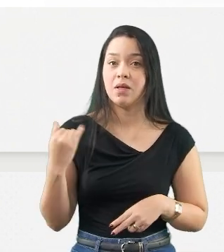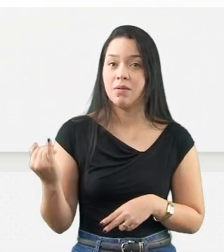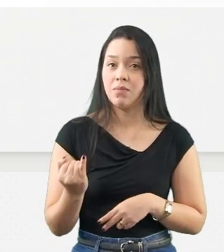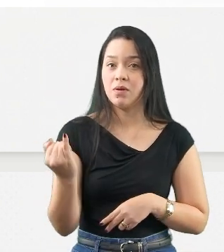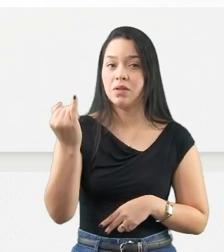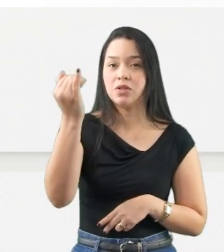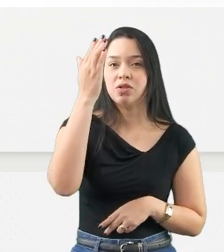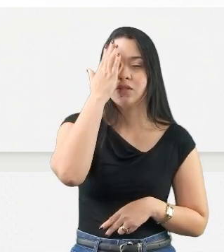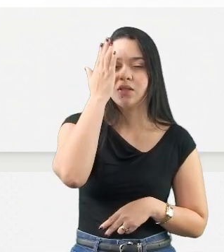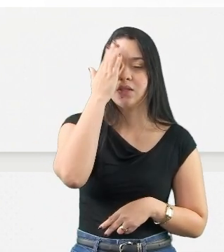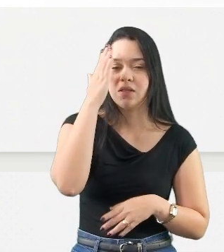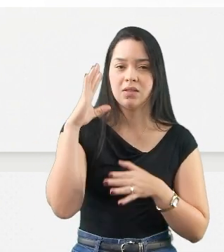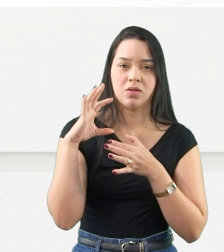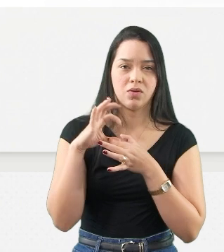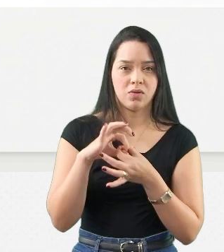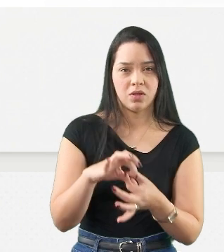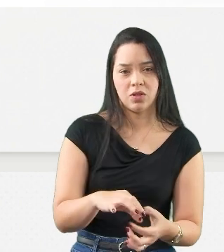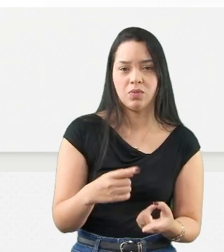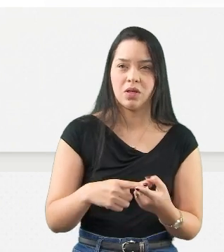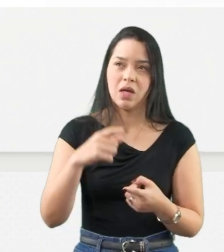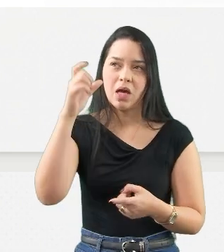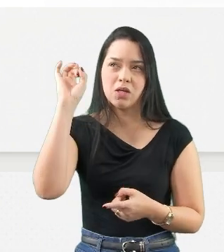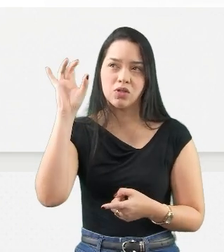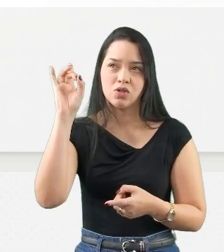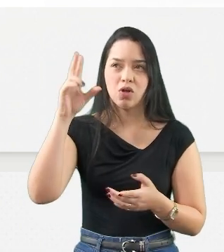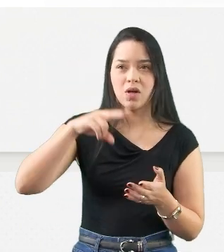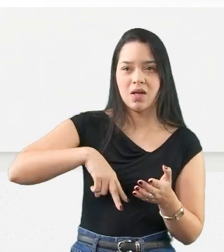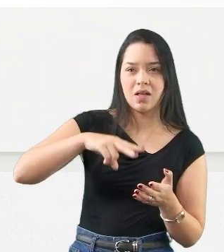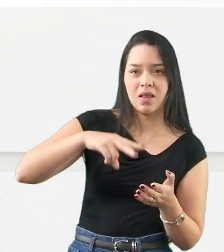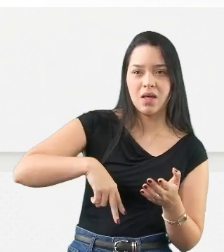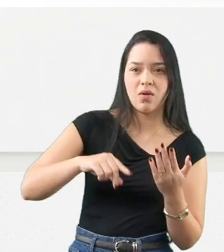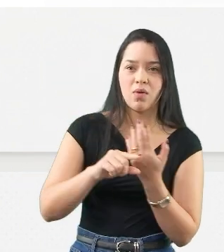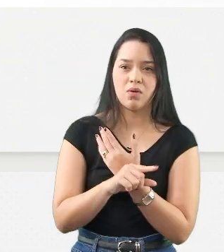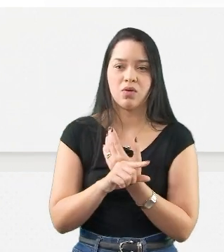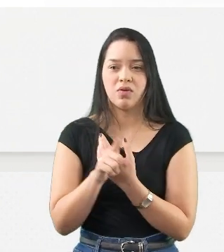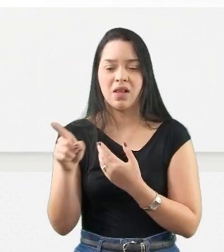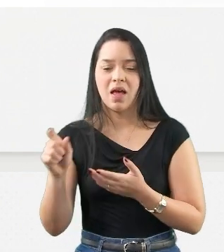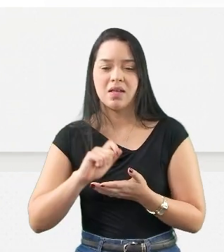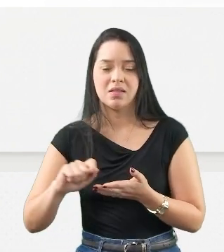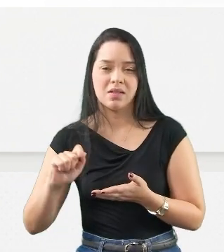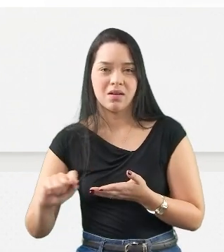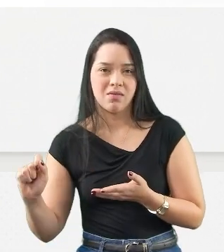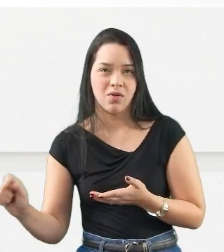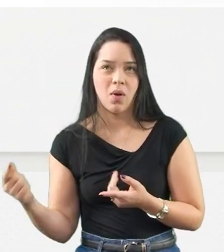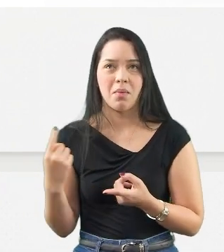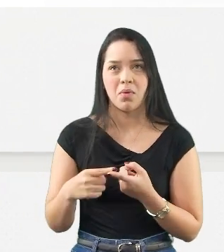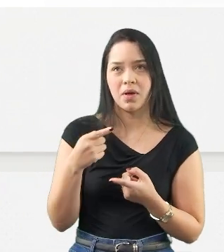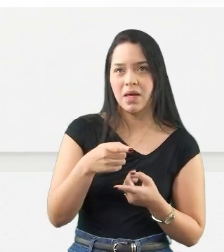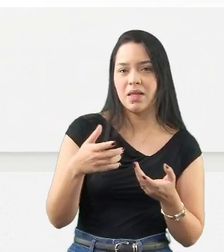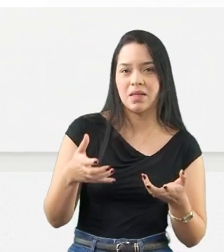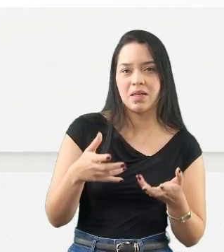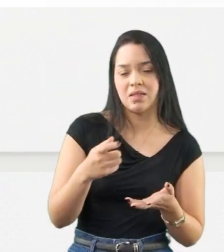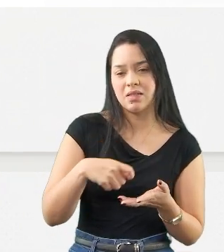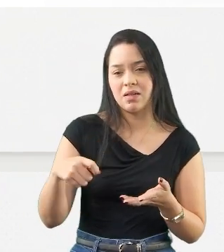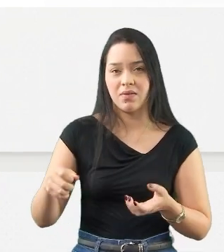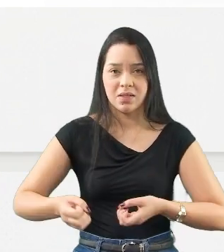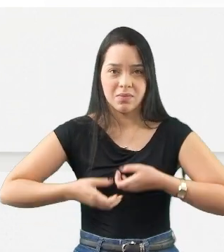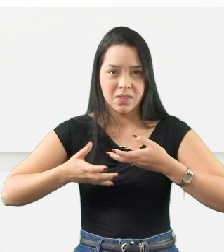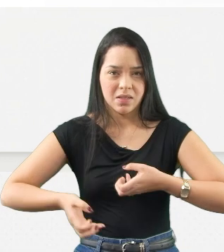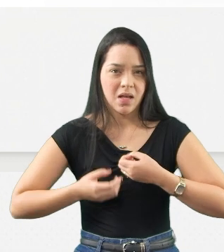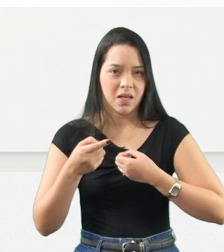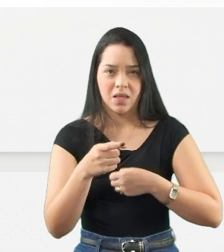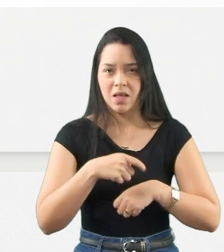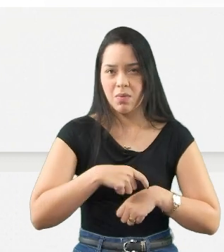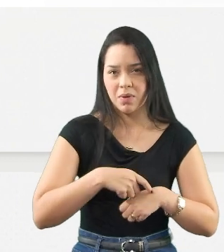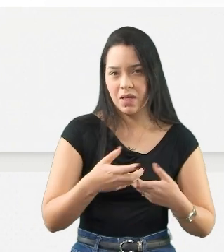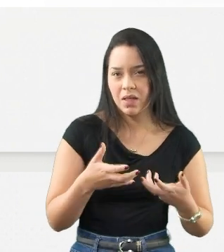entender esse contexto, porque não é só, vou ler literatura, um autor, um poeta foi lá e escreveu um poema porque ele quis escrever e expressar aquilo que naquele